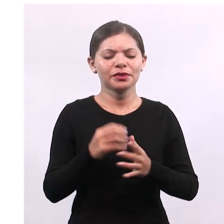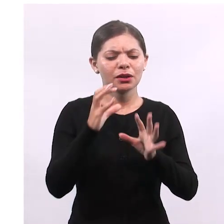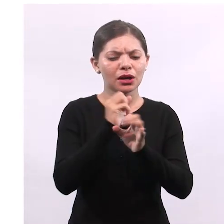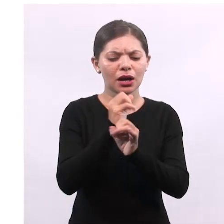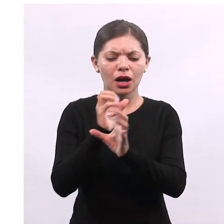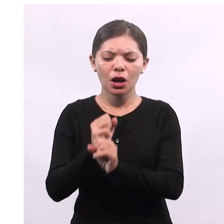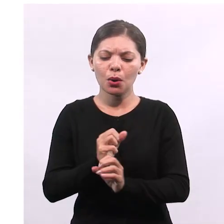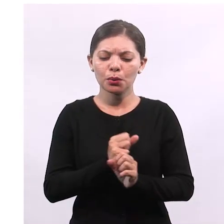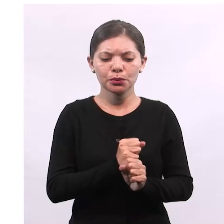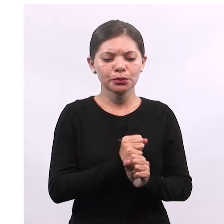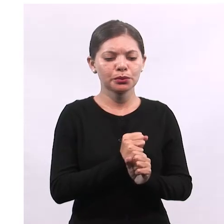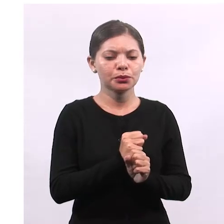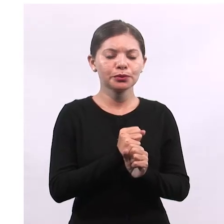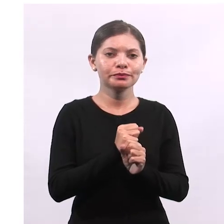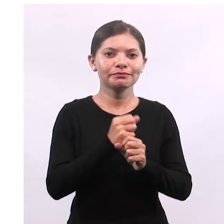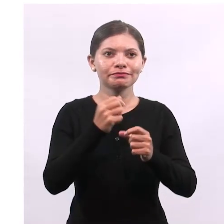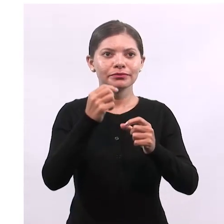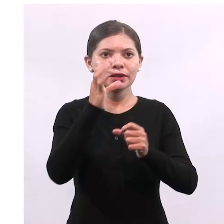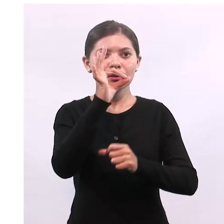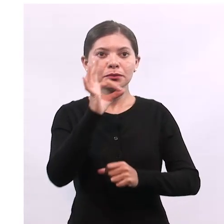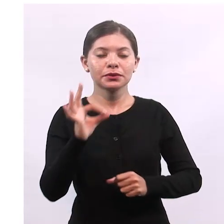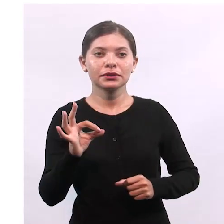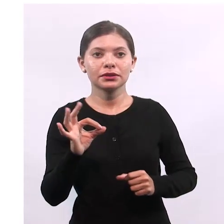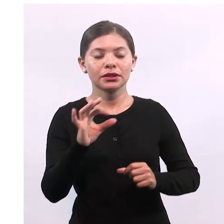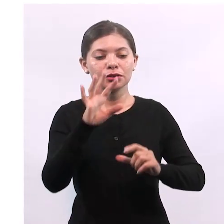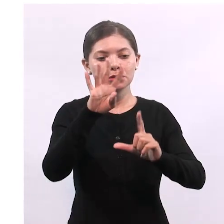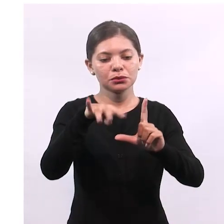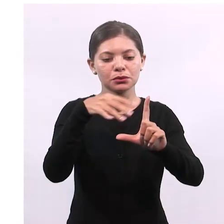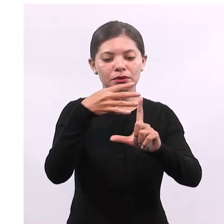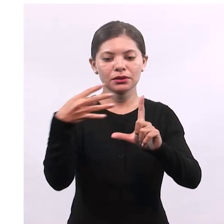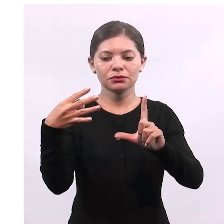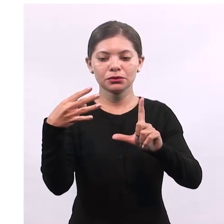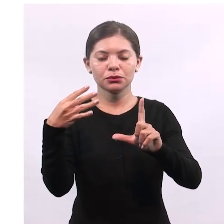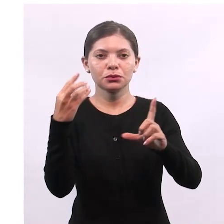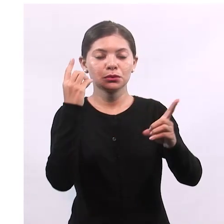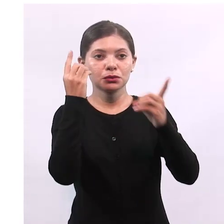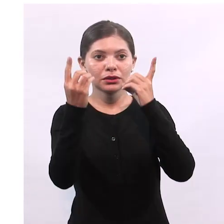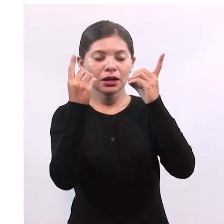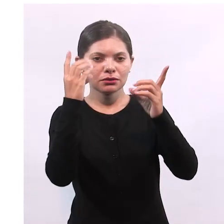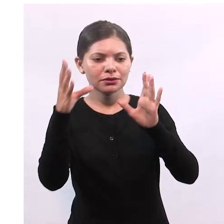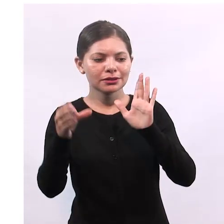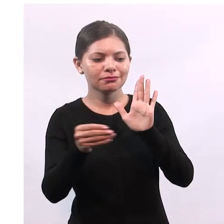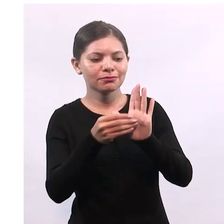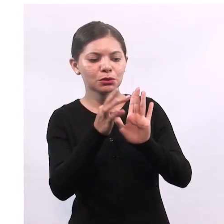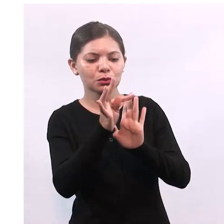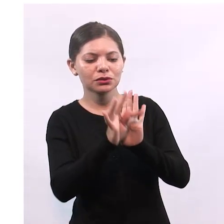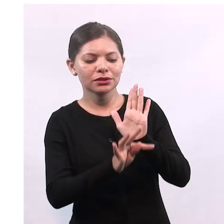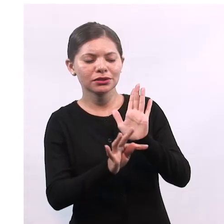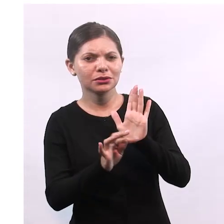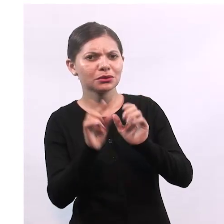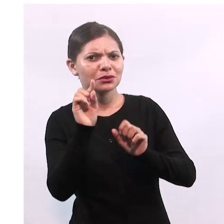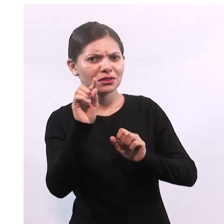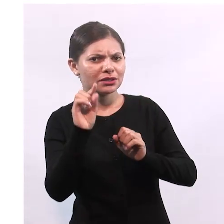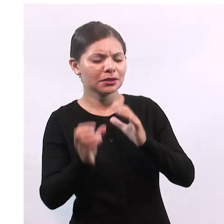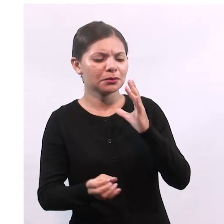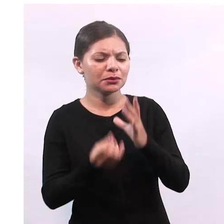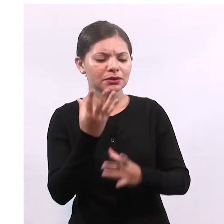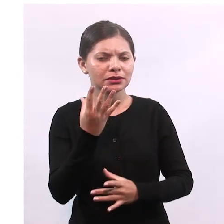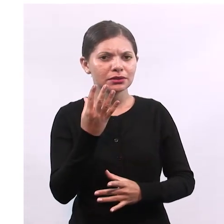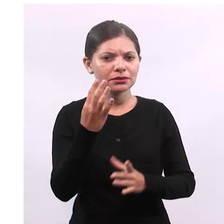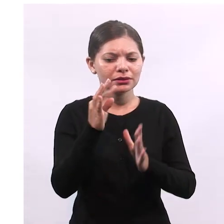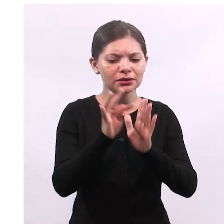fez o cálculo da porcentagem com os dados que estão no gráfico de acrescentou no texto Então quando você tá produzindo um texto